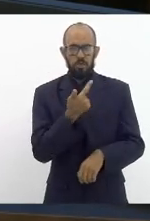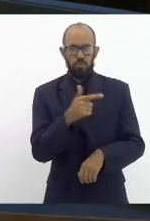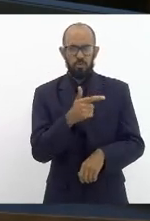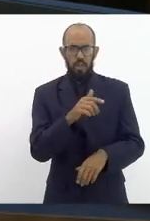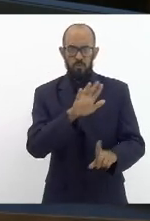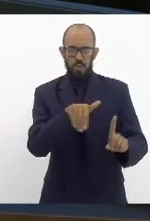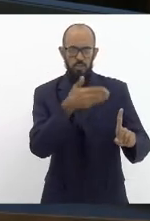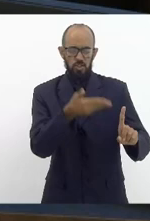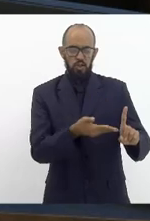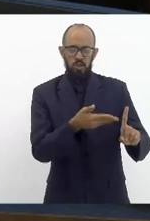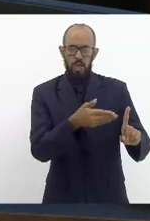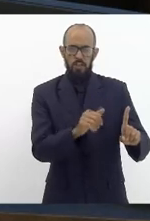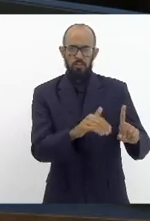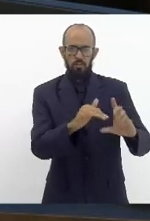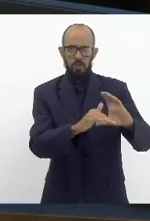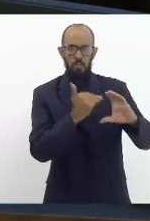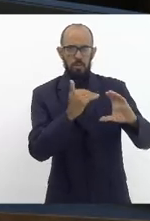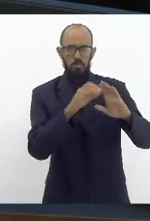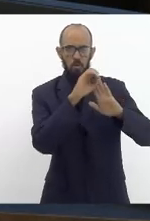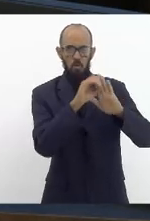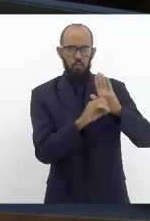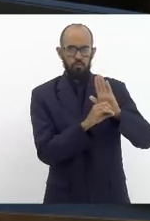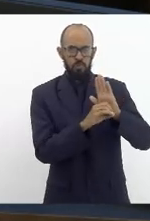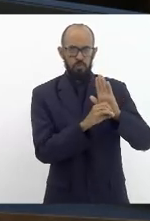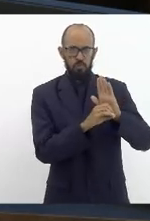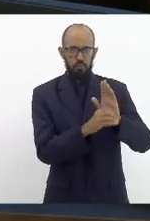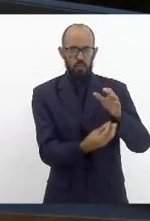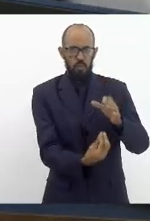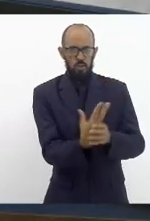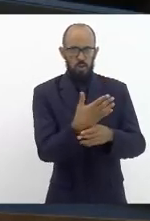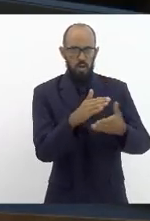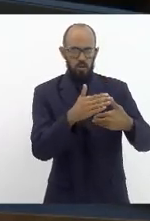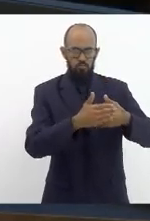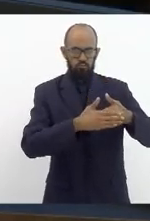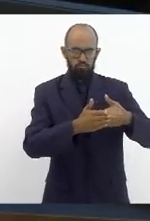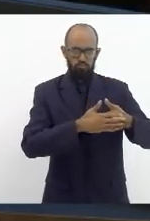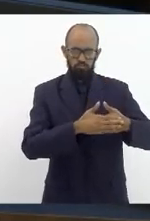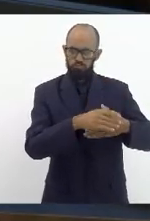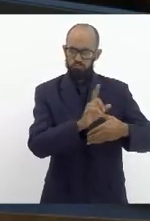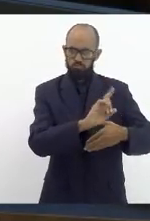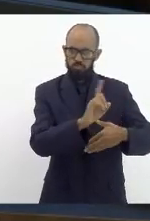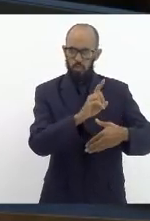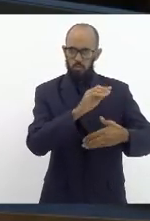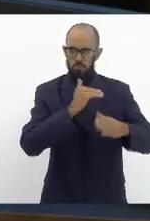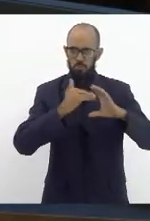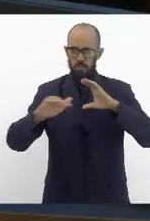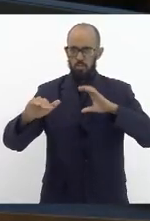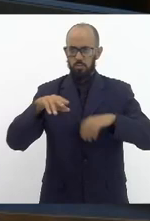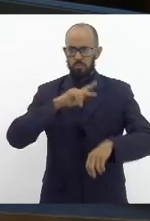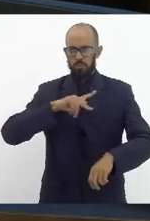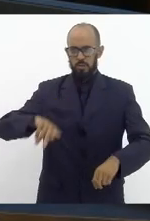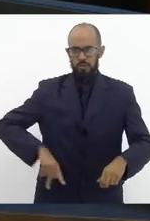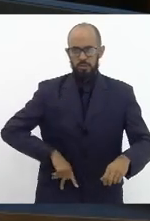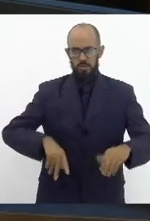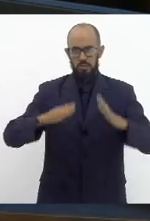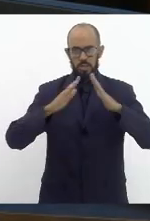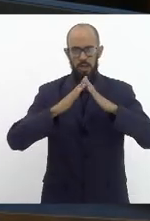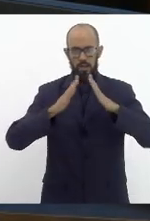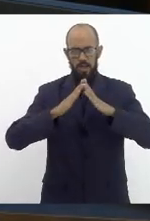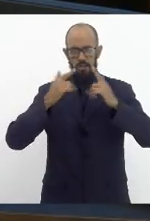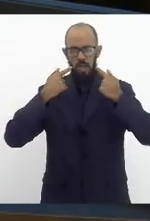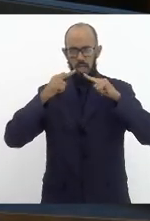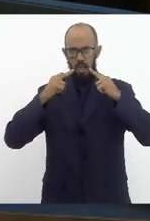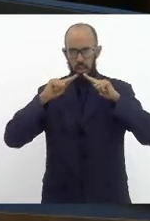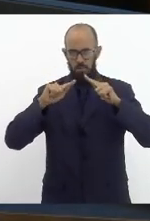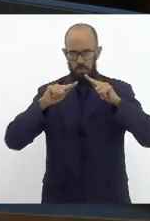mandar o ofício para mim, que fui o autor, o signatário. Mandou para o presidente da casa, ou seja, fazendo queixinha para o presidente da